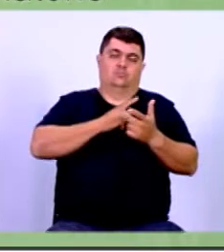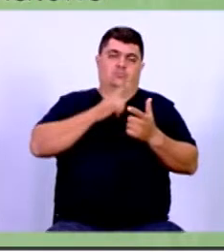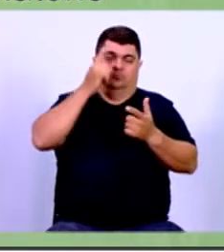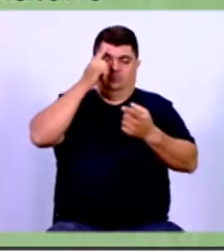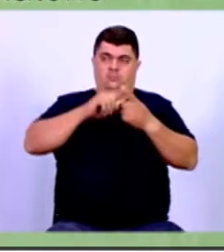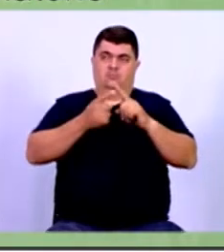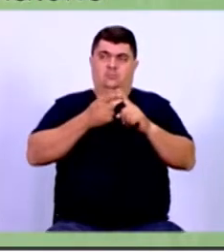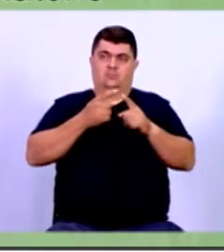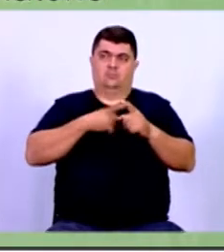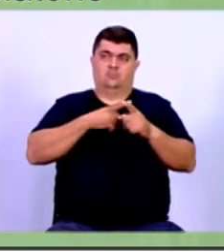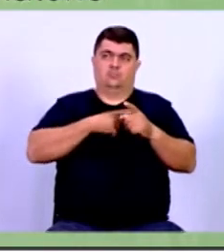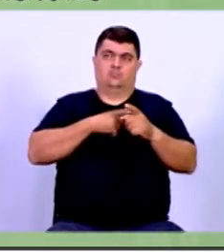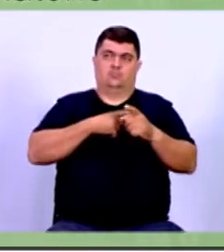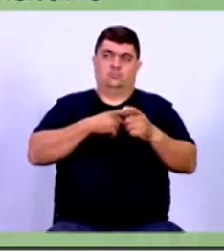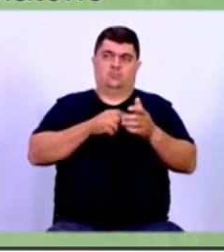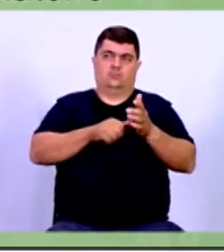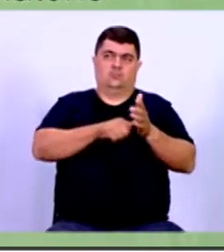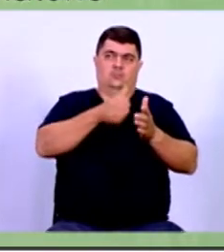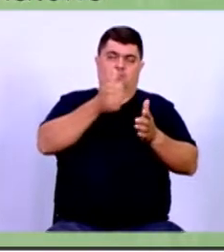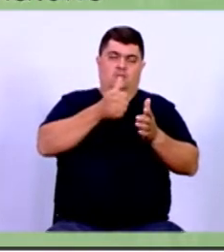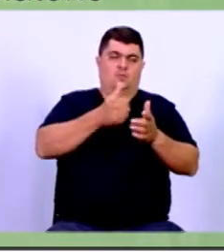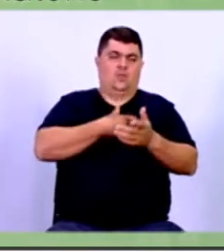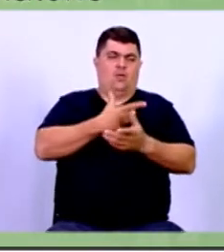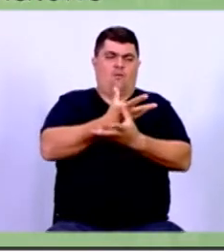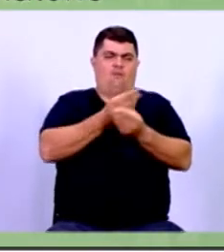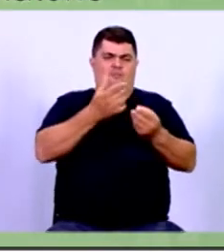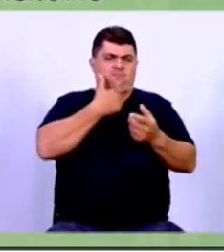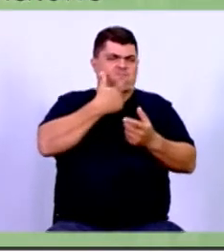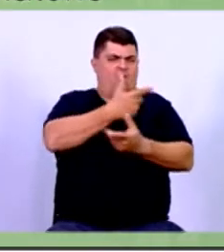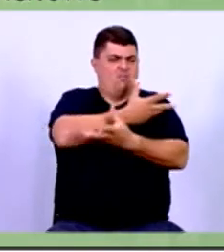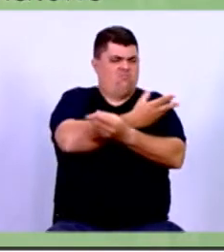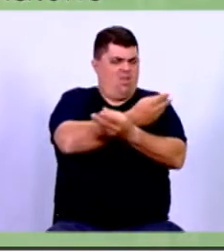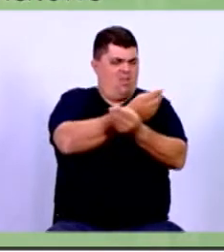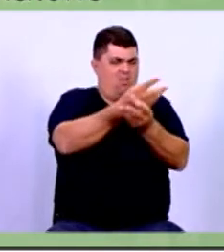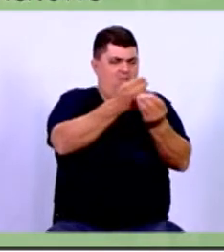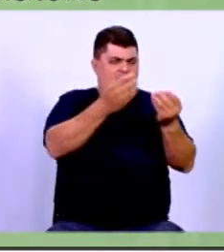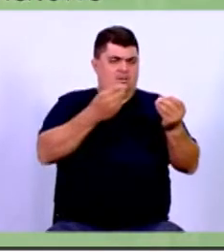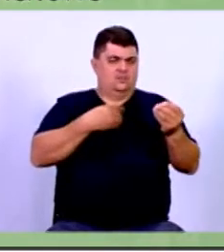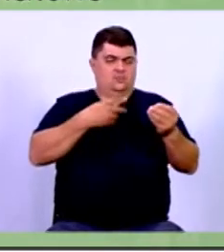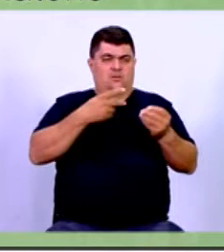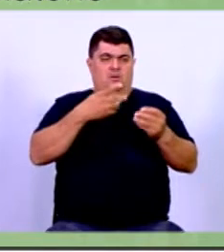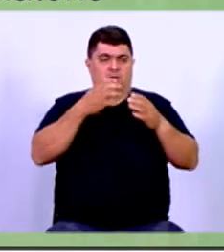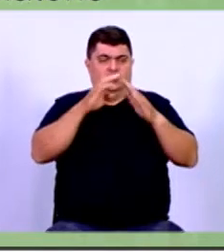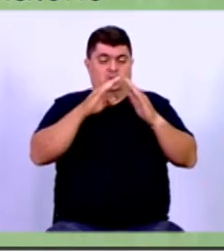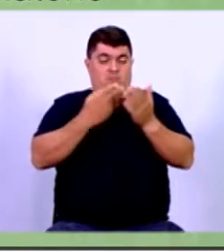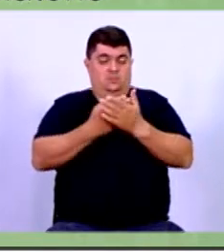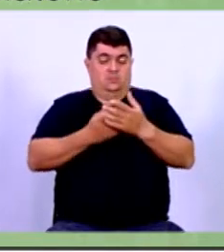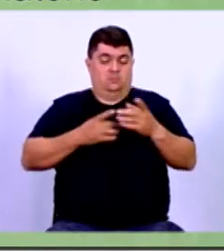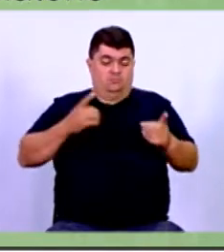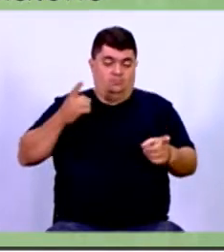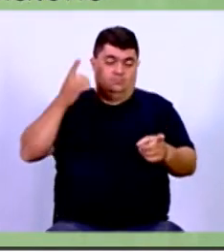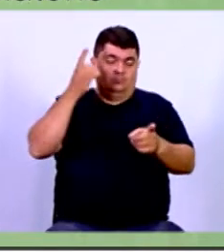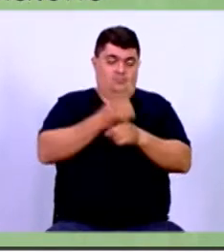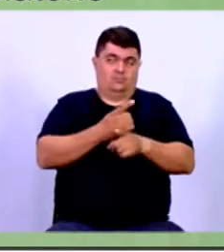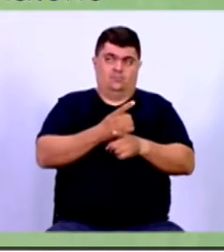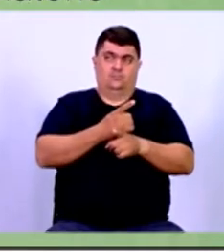forma. Há diversas vagas de estágio, então você localiza essas vagas, né? Essa localização é feita pela instituição